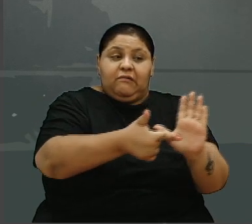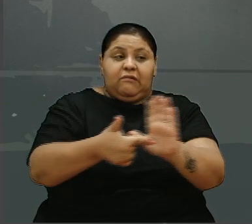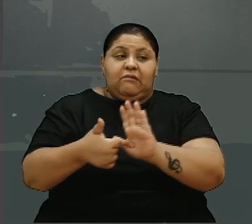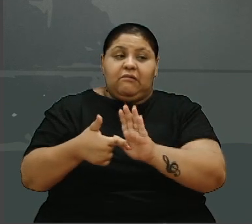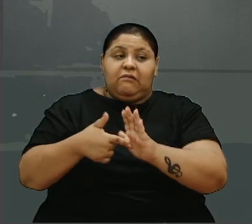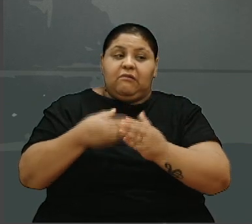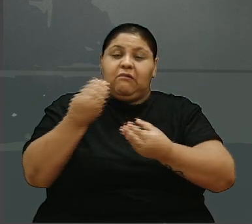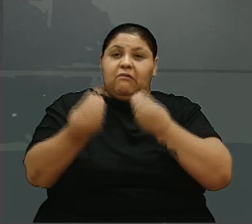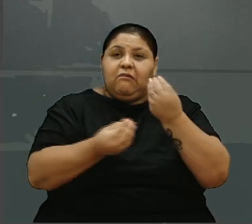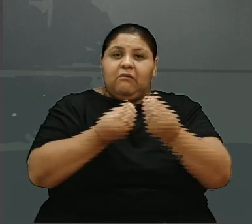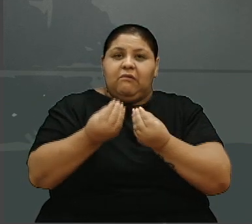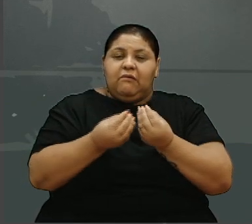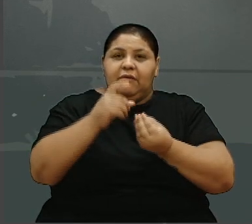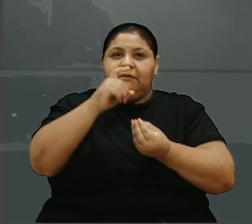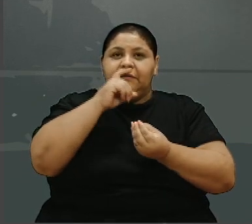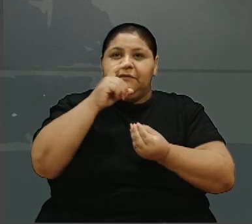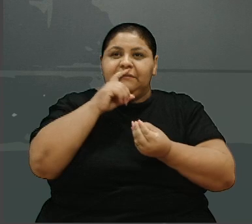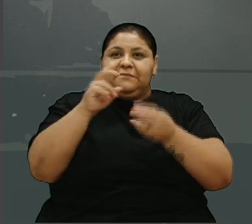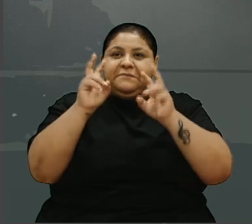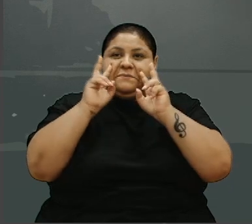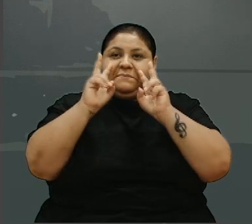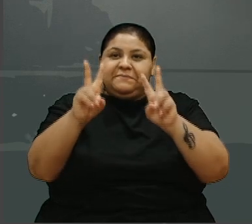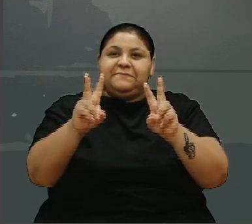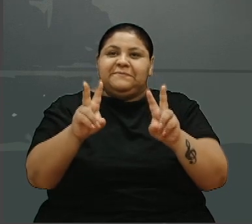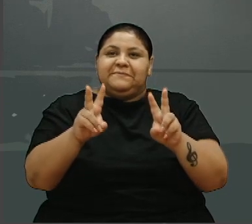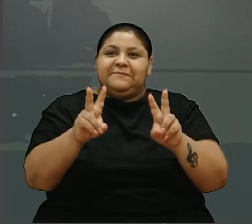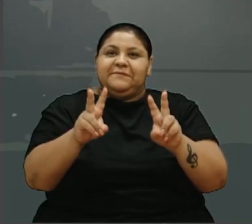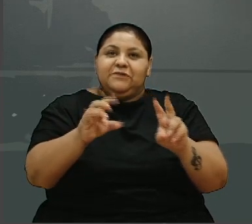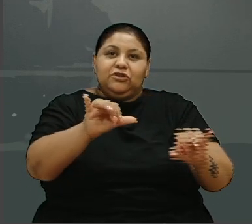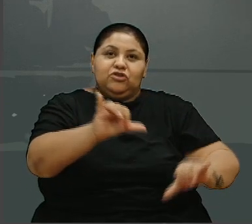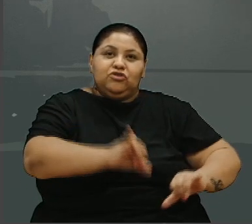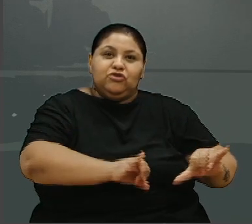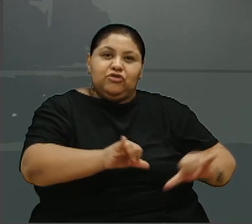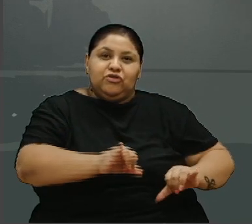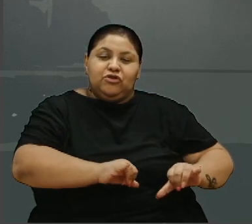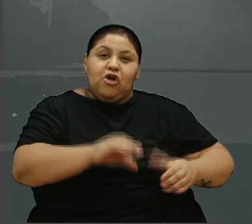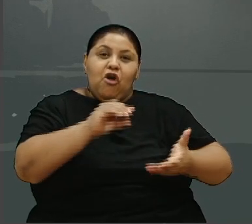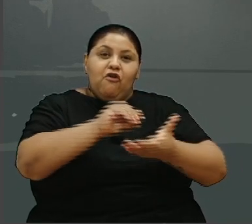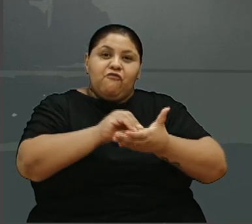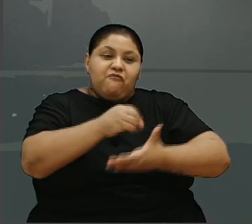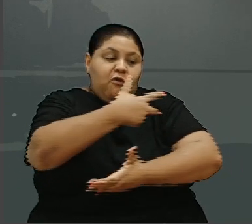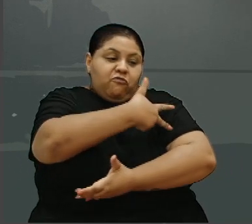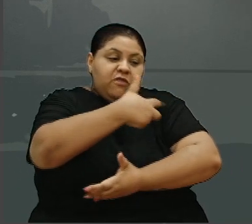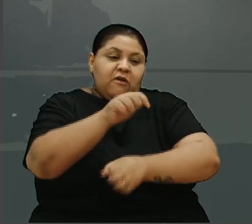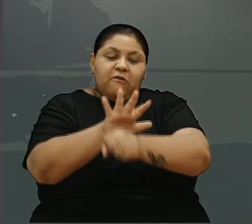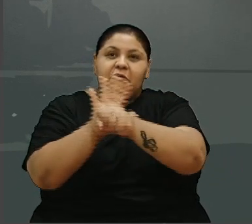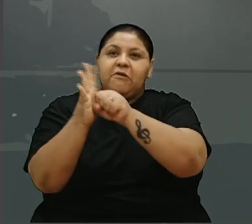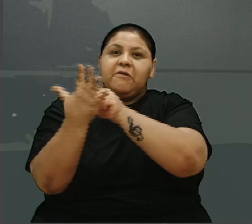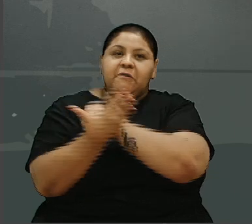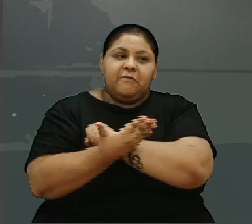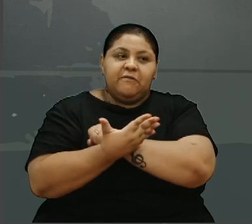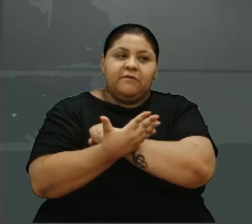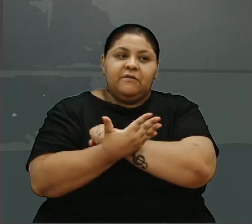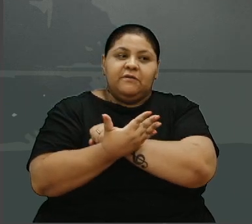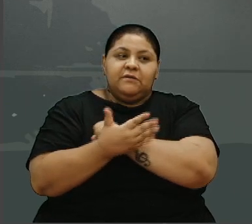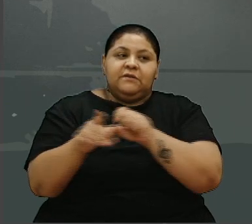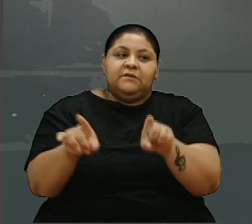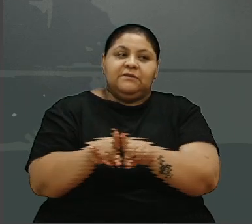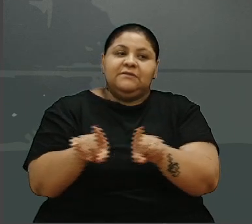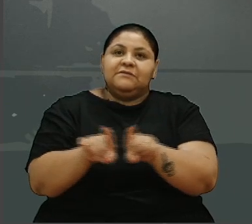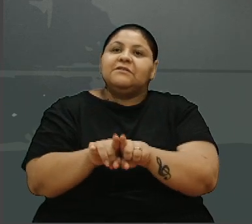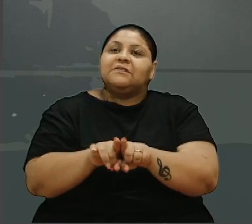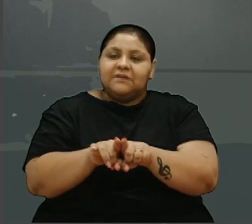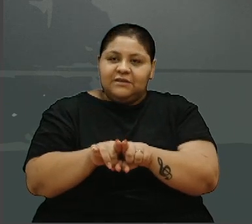família ia querer ver seu filho padecer ali só por falta da tal da vacina da Covid-19 e não ia autorizar o médico a fazer. Se